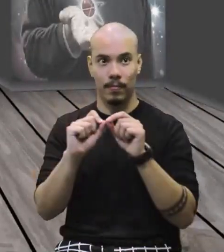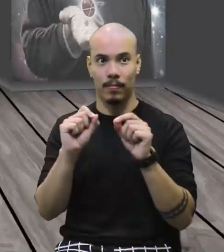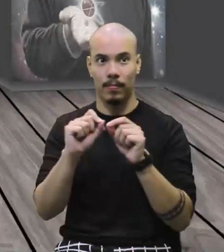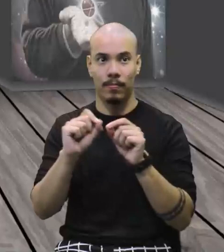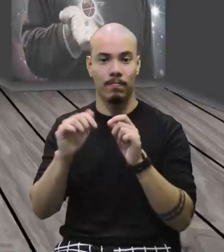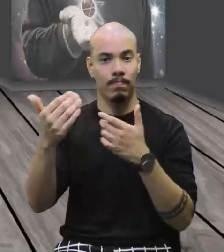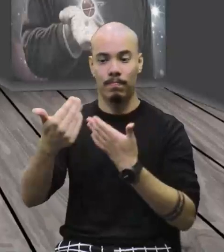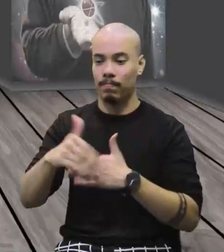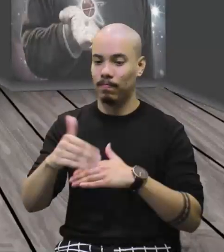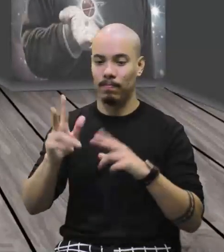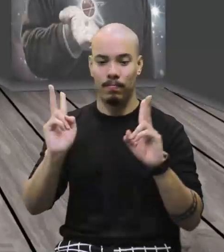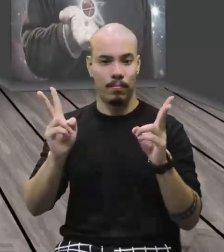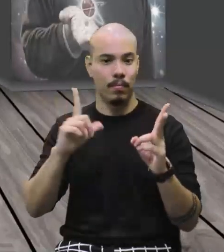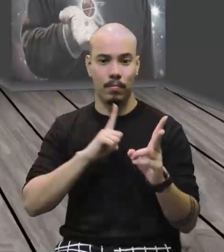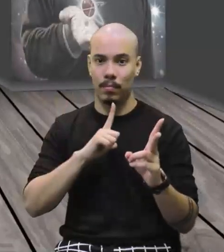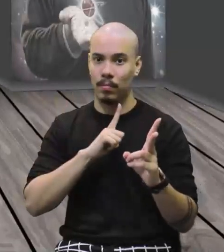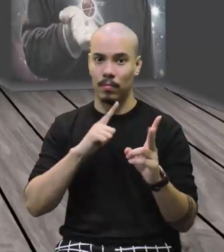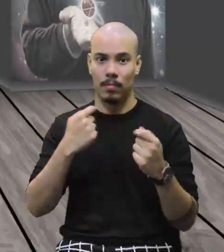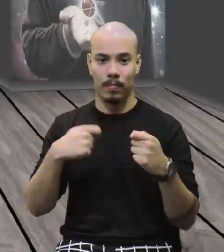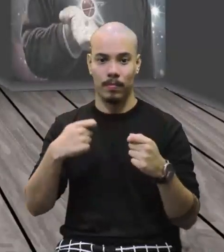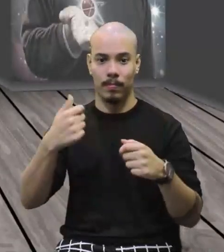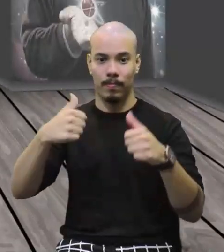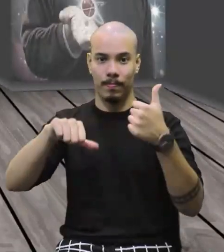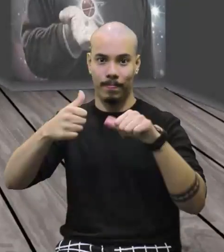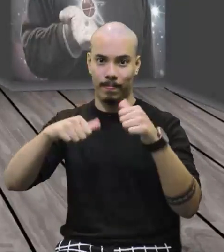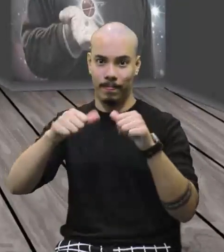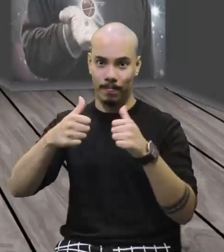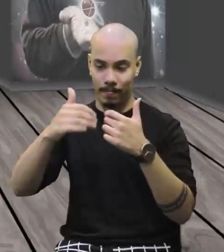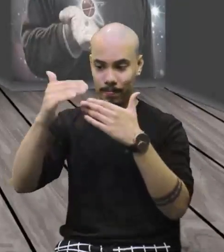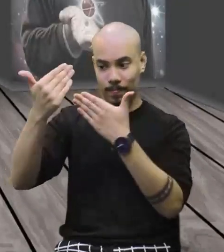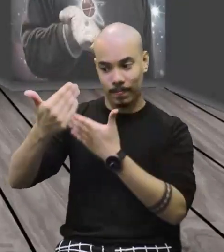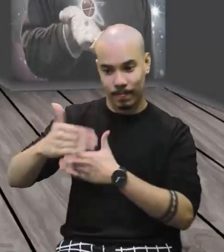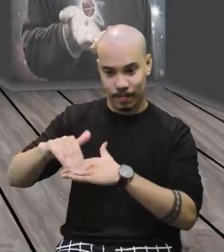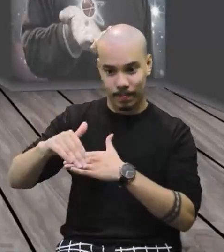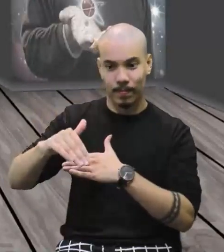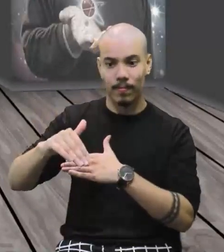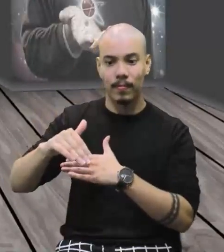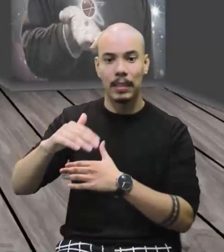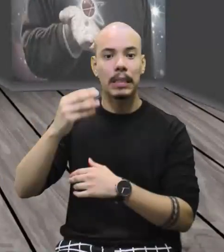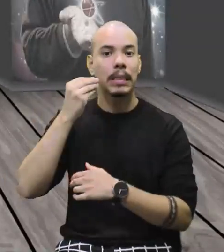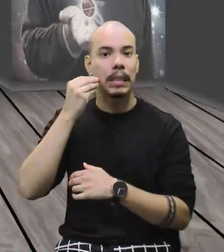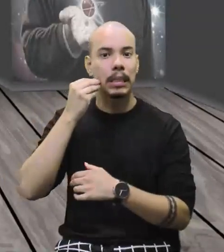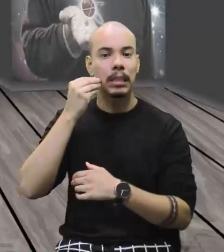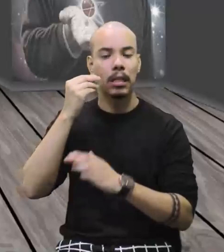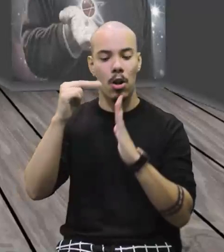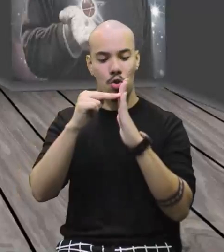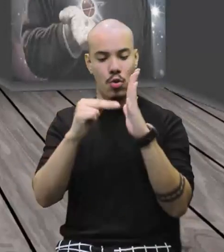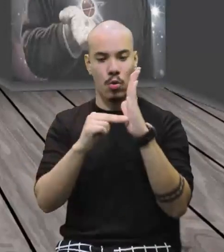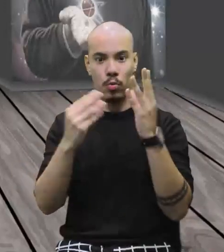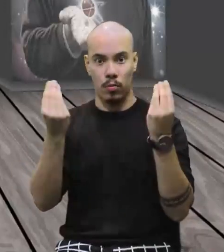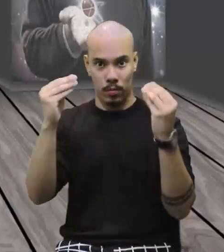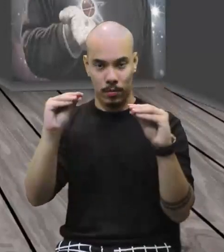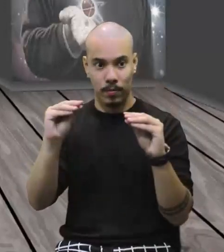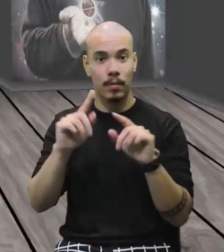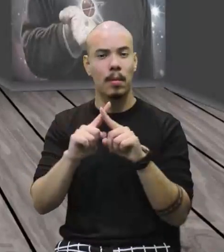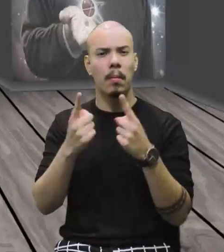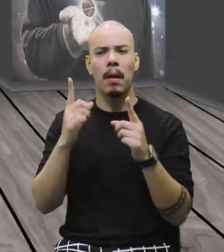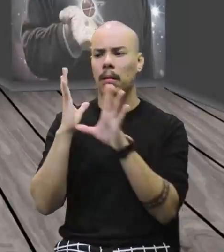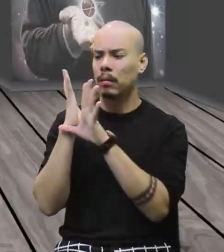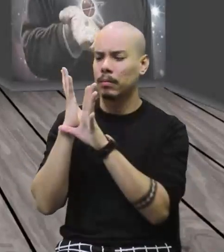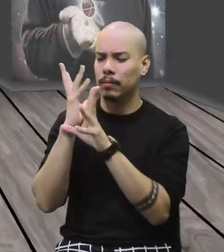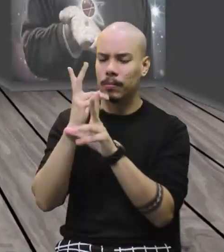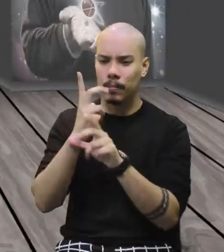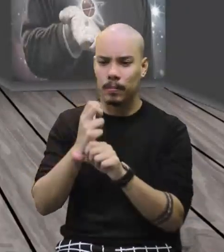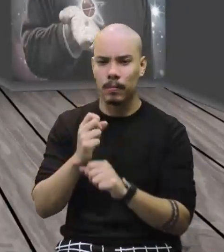provinha de sempre. Sempre tem que ter, né, a avaliação aí, ou a prova mesmo, para ter uma notinha. Mas vai ser uma revisão